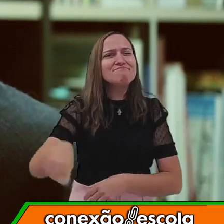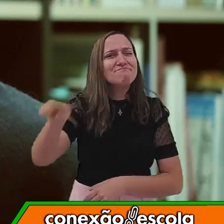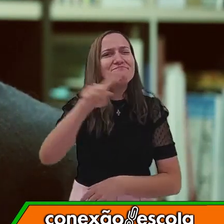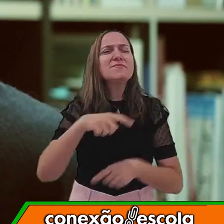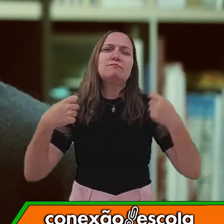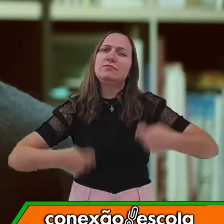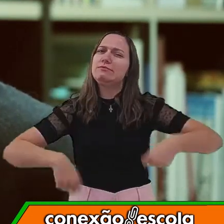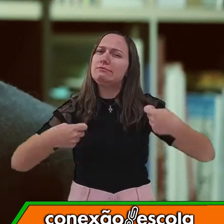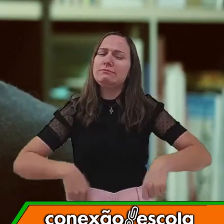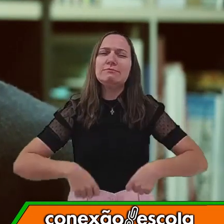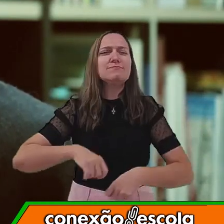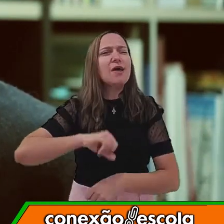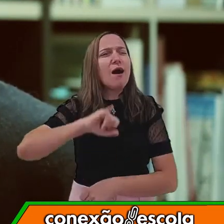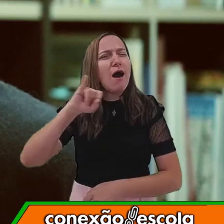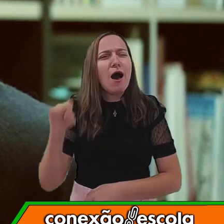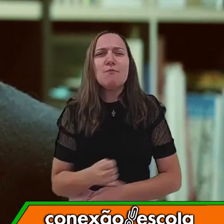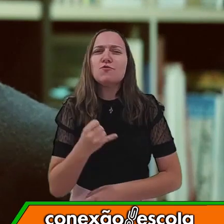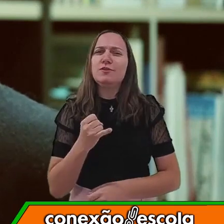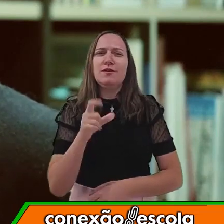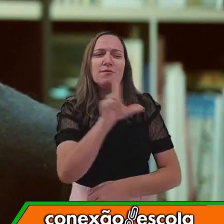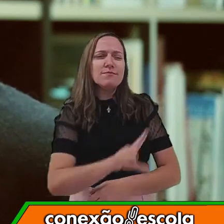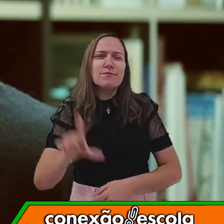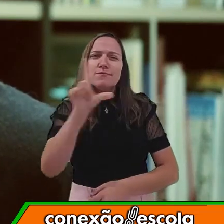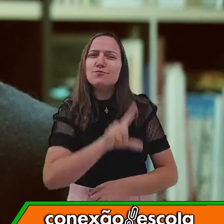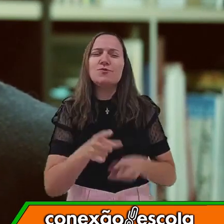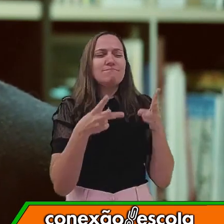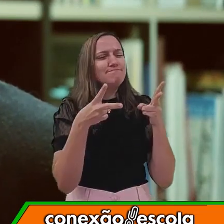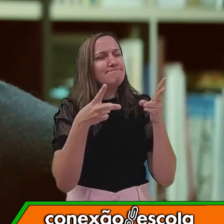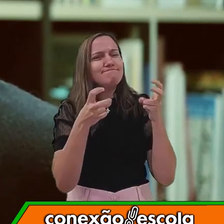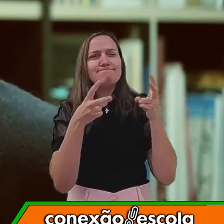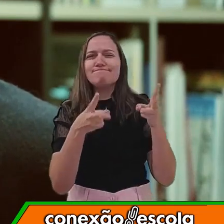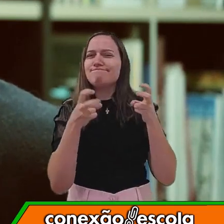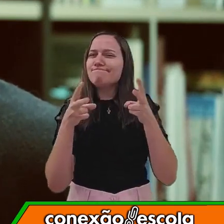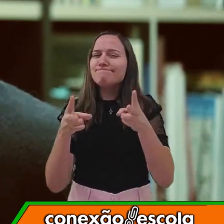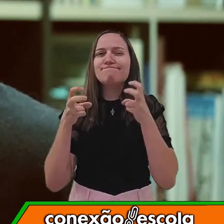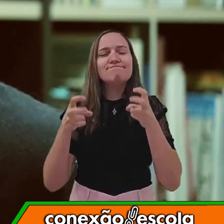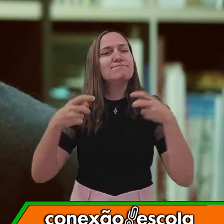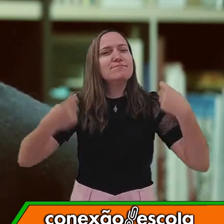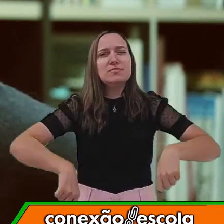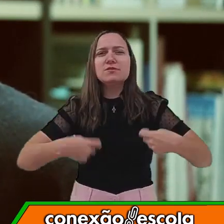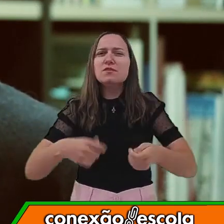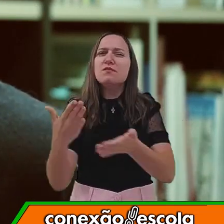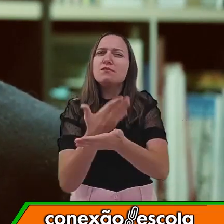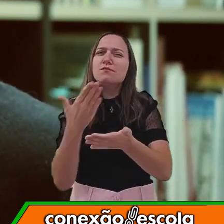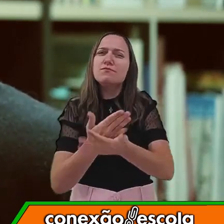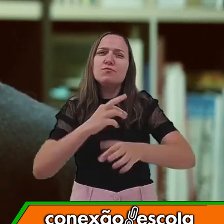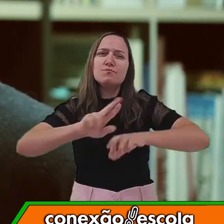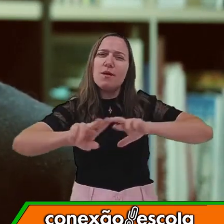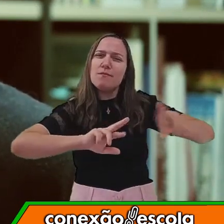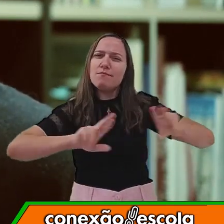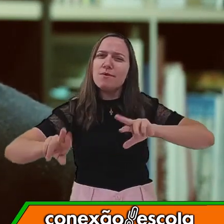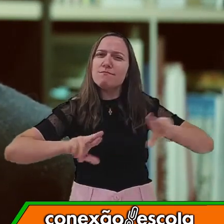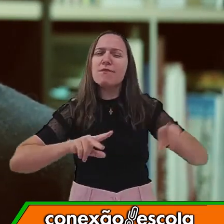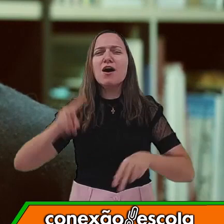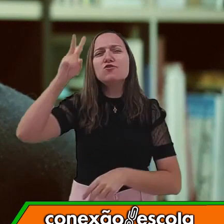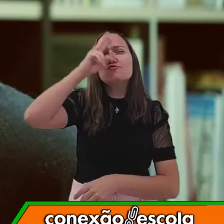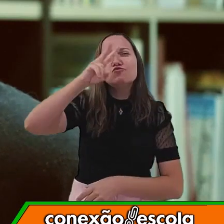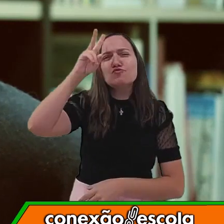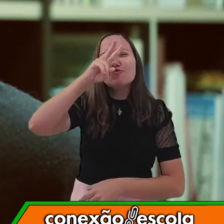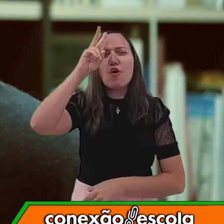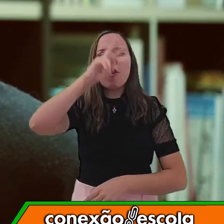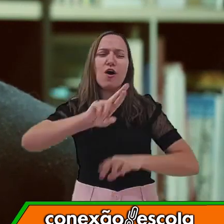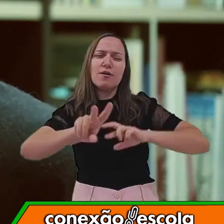se aproveitar do que a literatura oferece. Se aproveitem dos livros, se aproveitem das